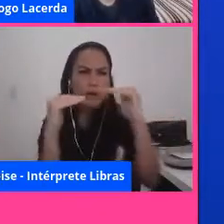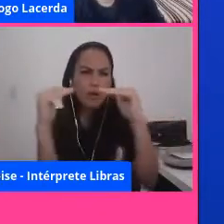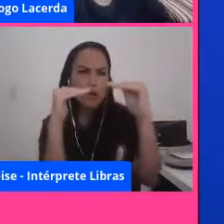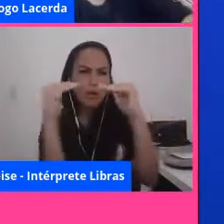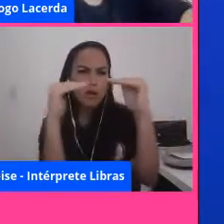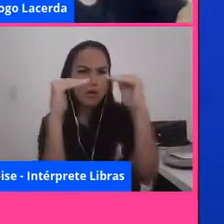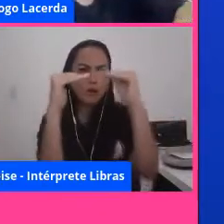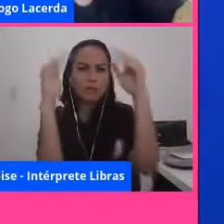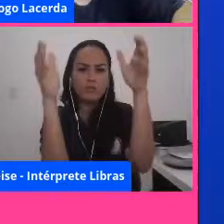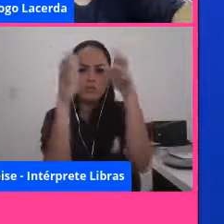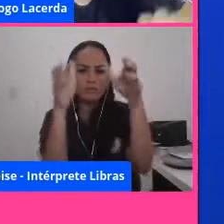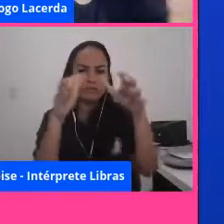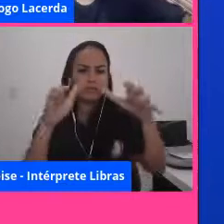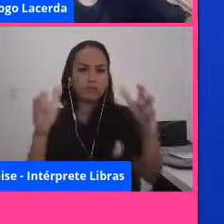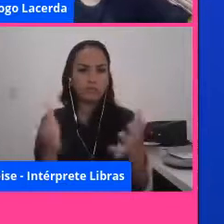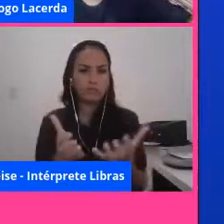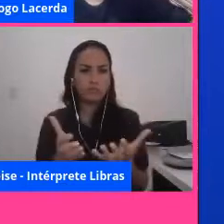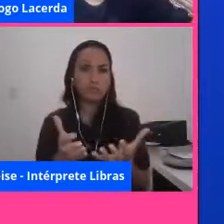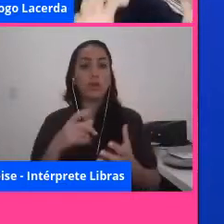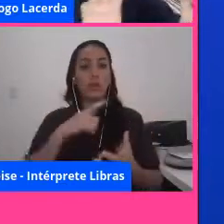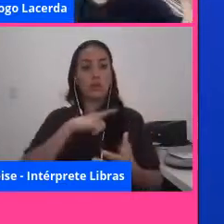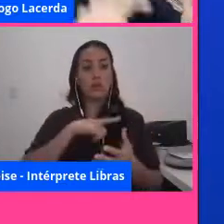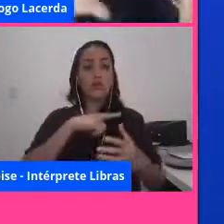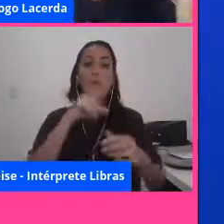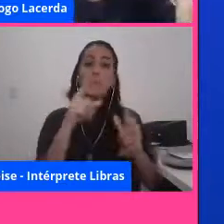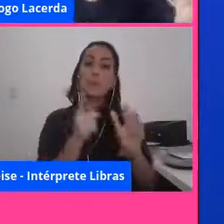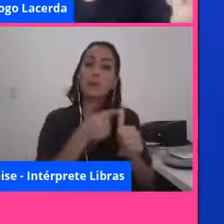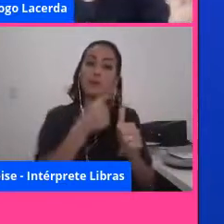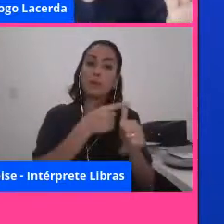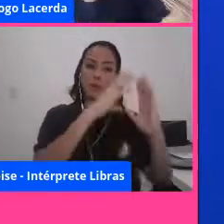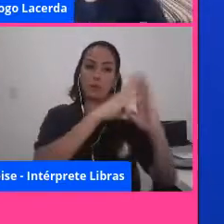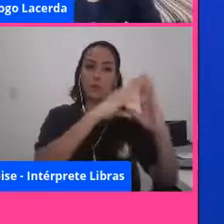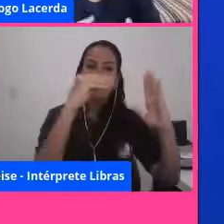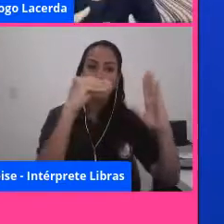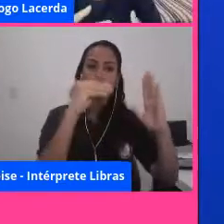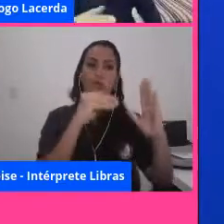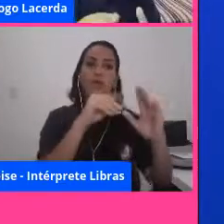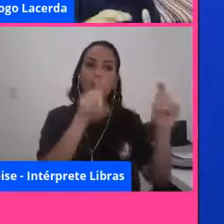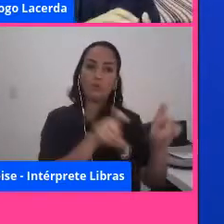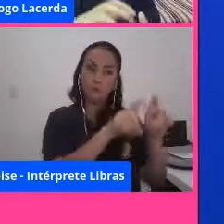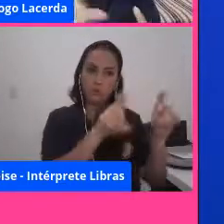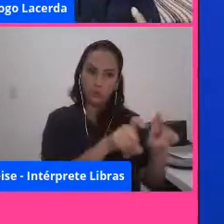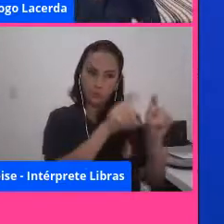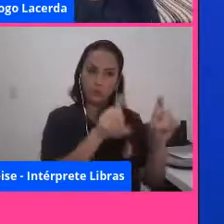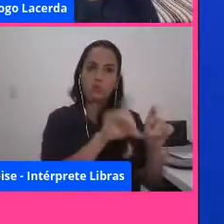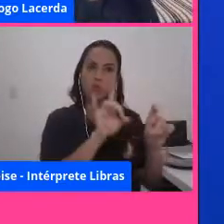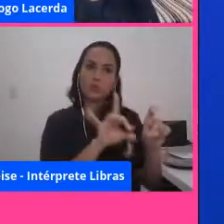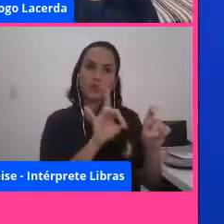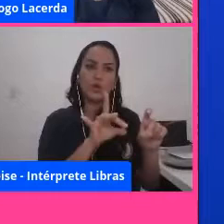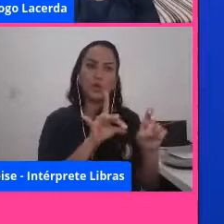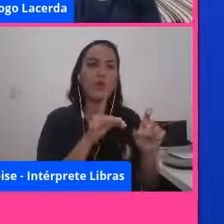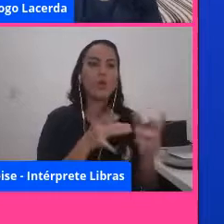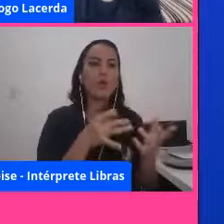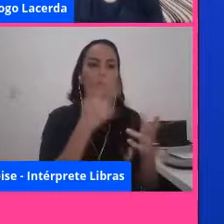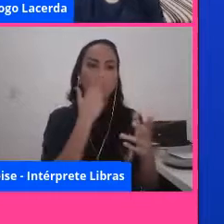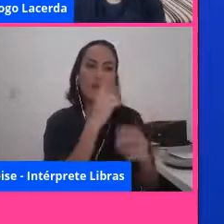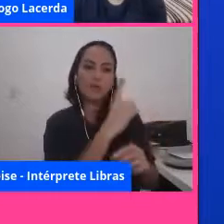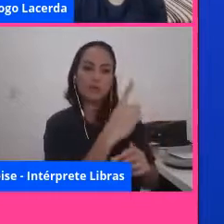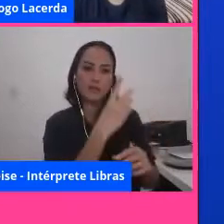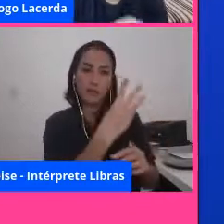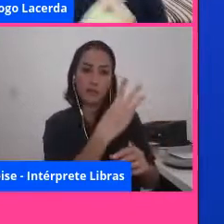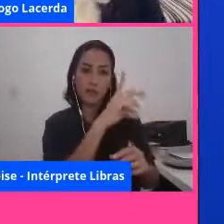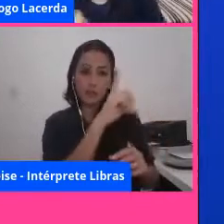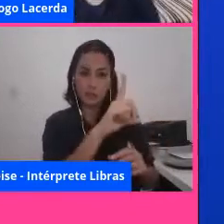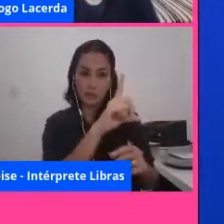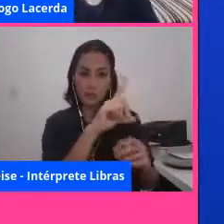modelo eletrônico que é constituído desse desenho 3D, desse fatiamento, que vai ser a conversão desse modelo